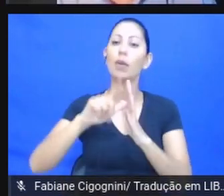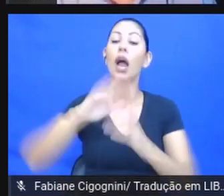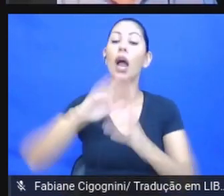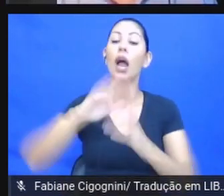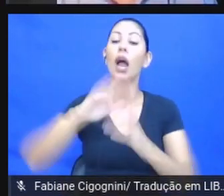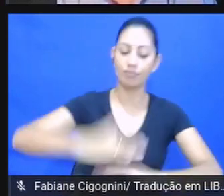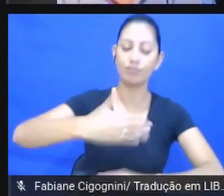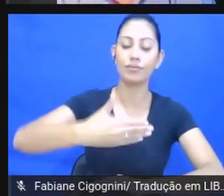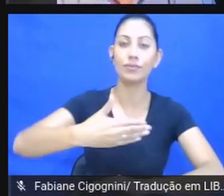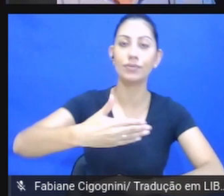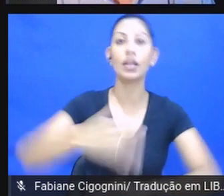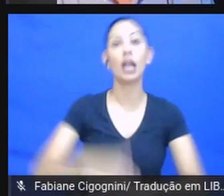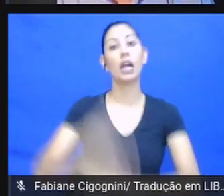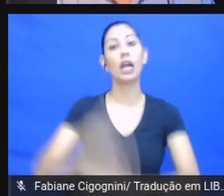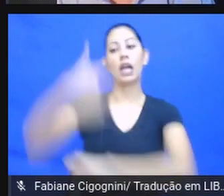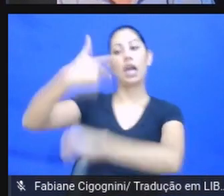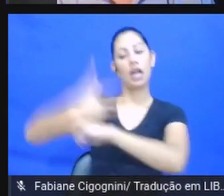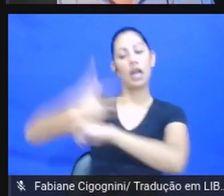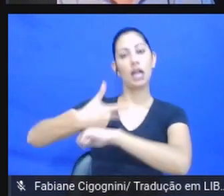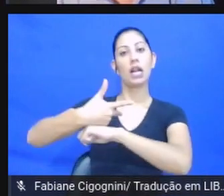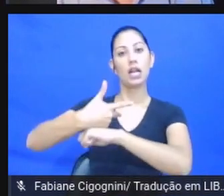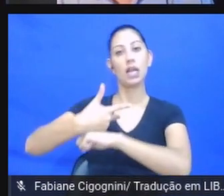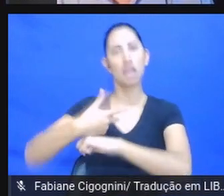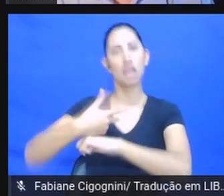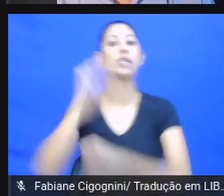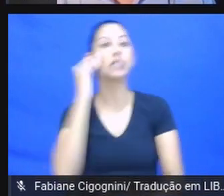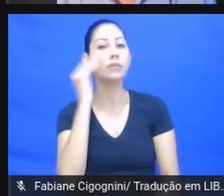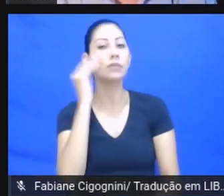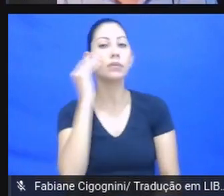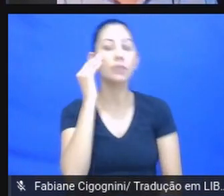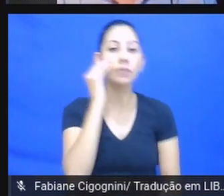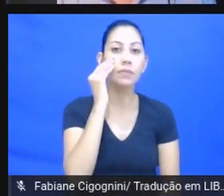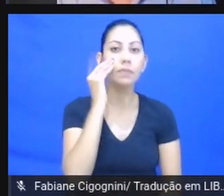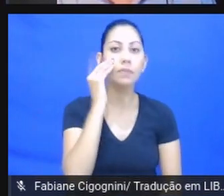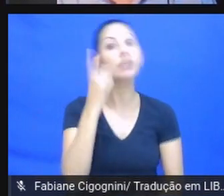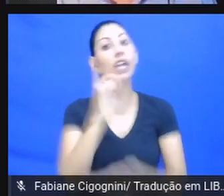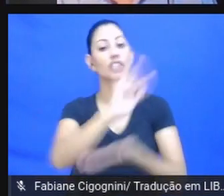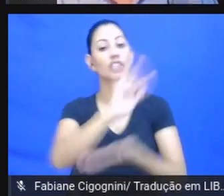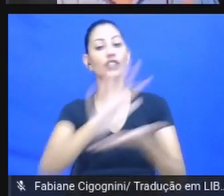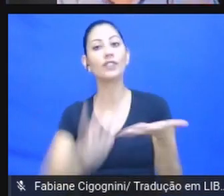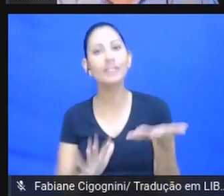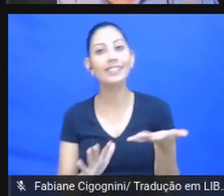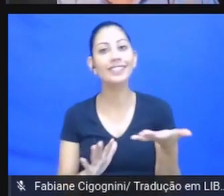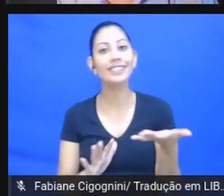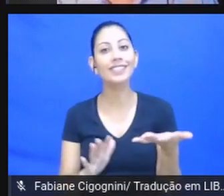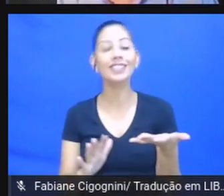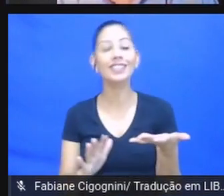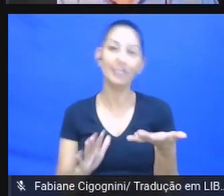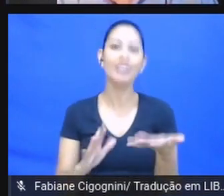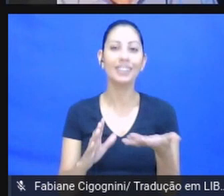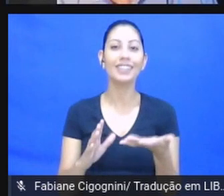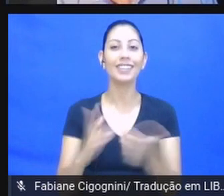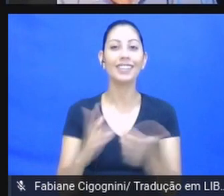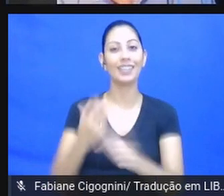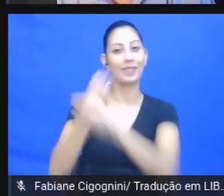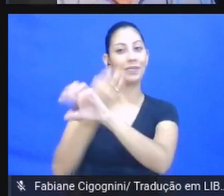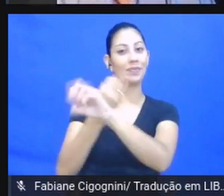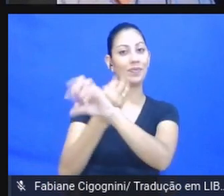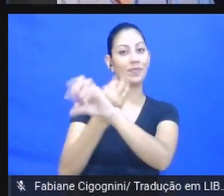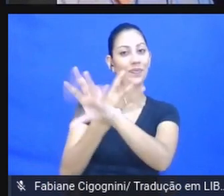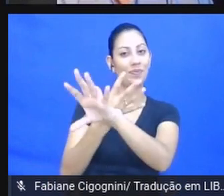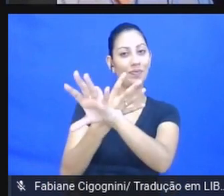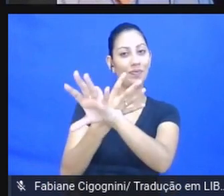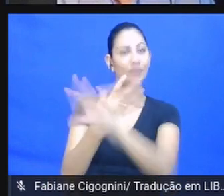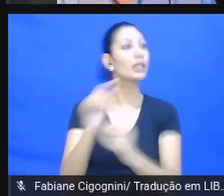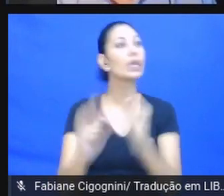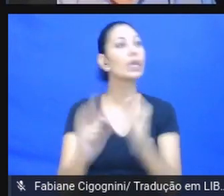alguma gravação ao vivo. Então, a experimentação, alguma atividade online, principalmente aqueles que não tinham.